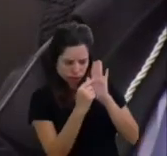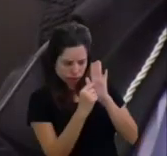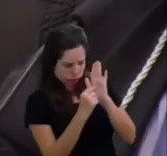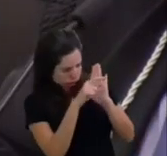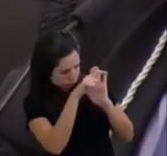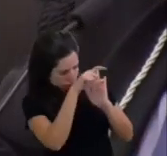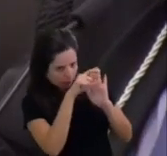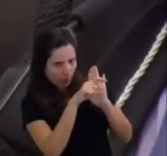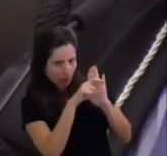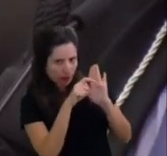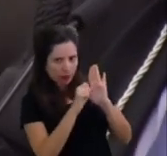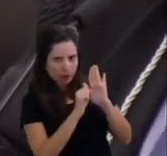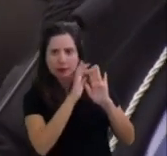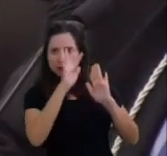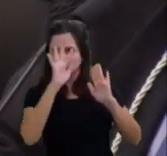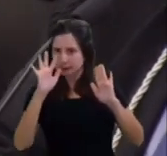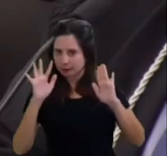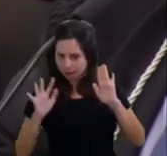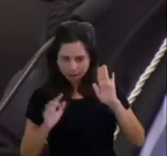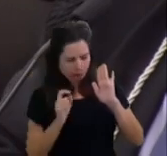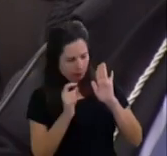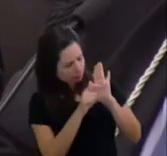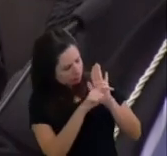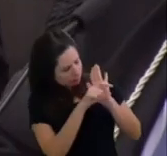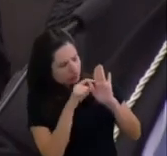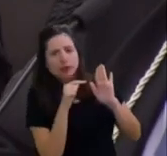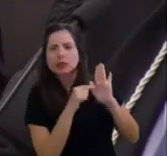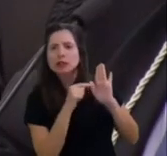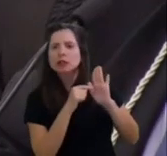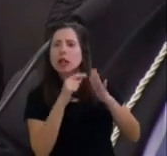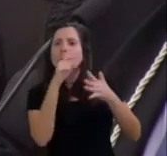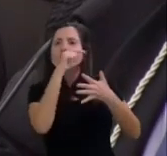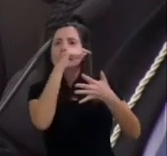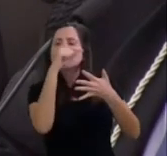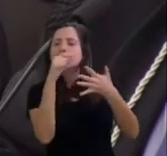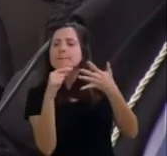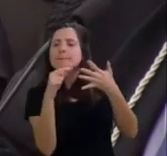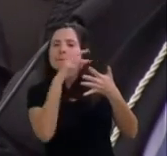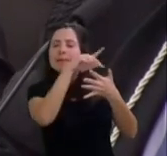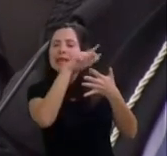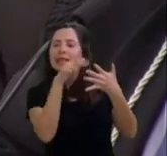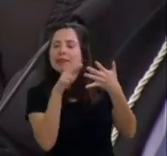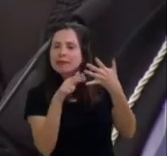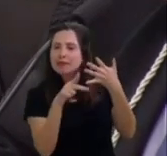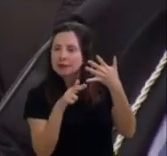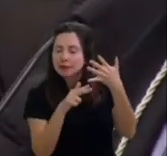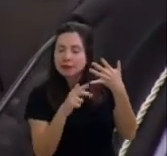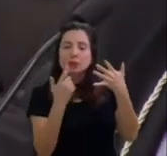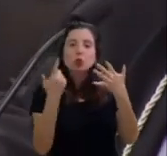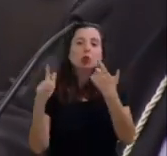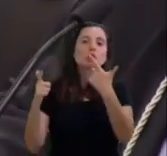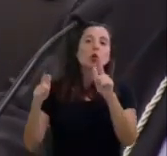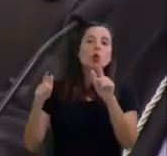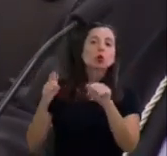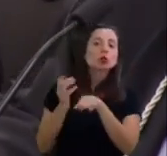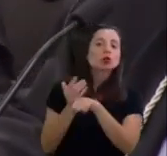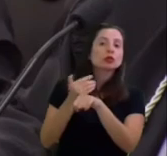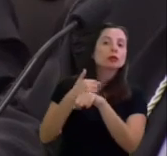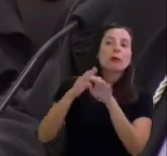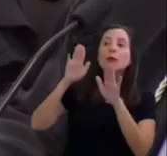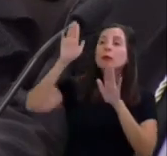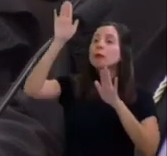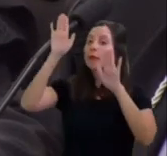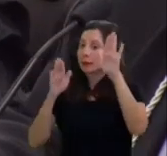de esclarecimento do parecer, em que há um benefício parcial em meio a outros pré-candidatos, senhor relator. Nesse